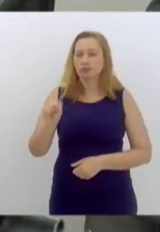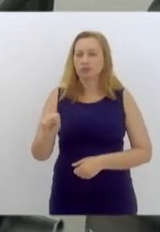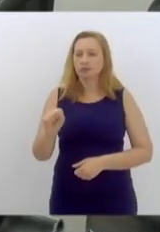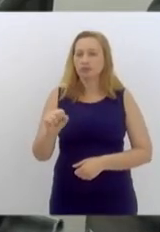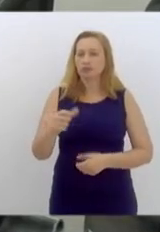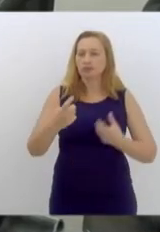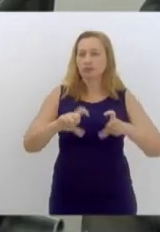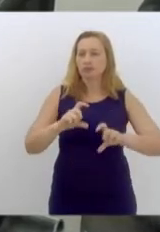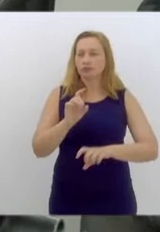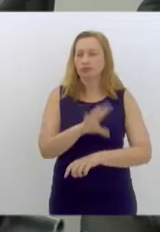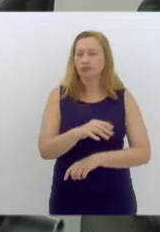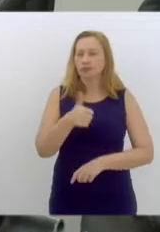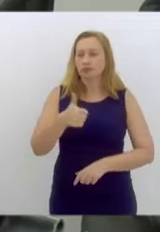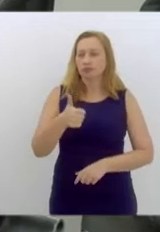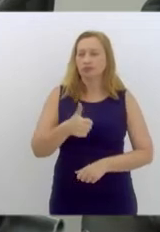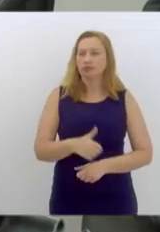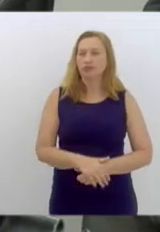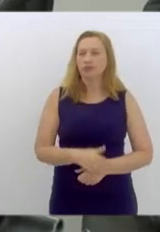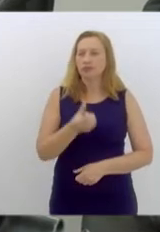1.